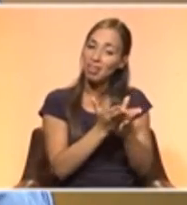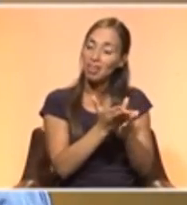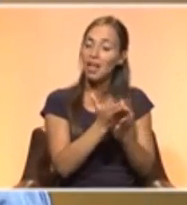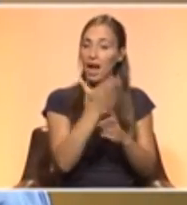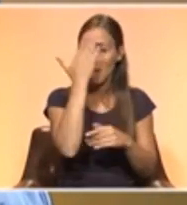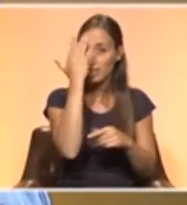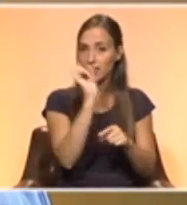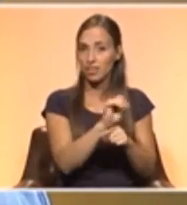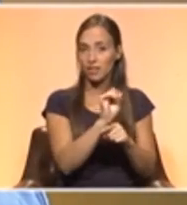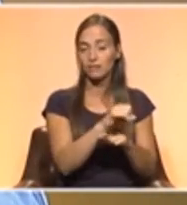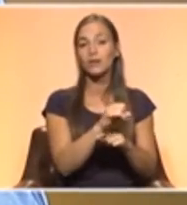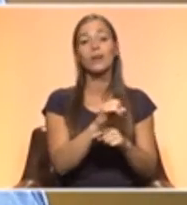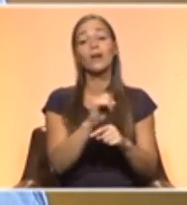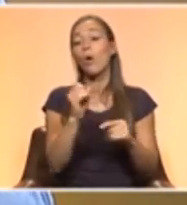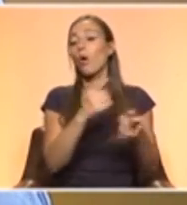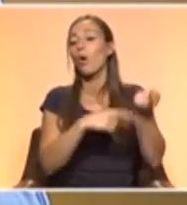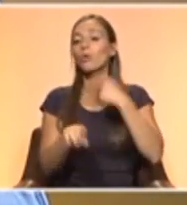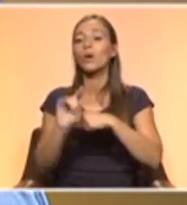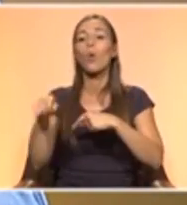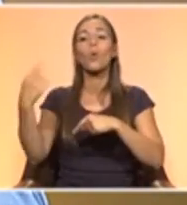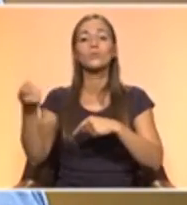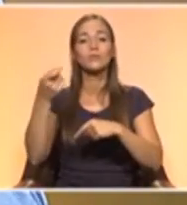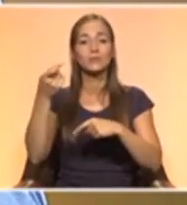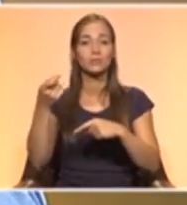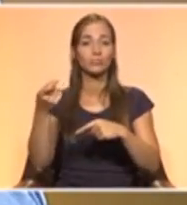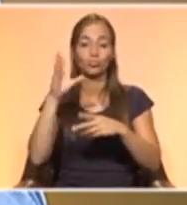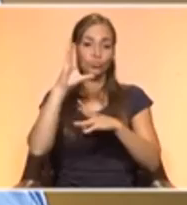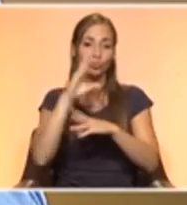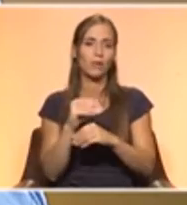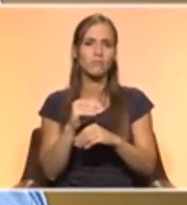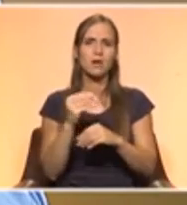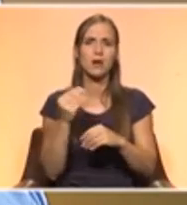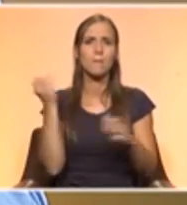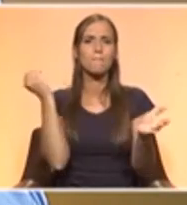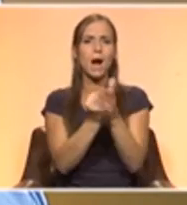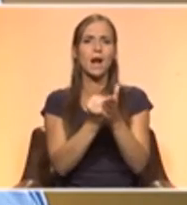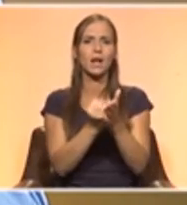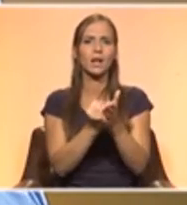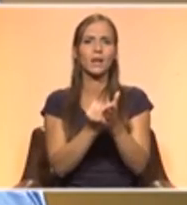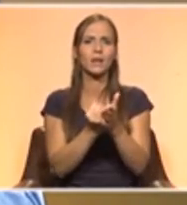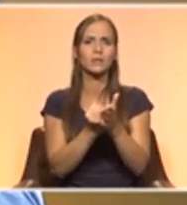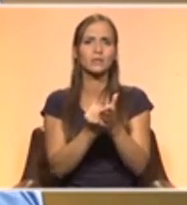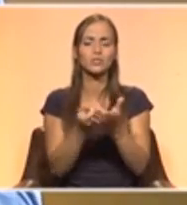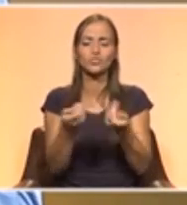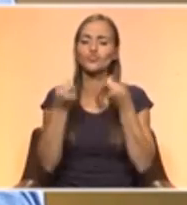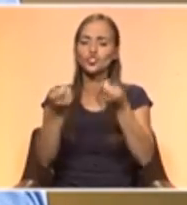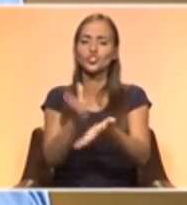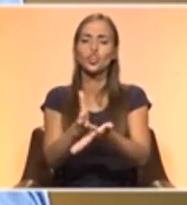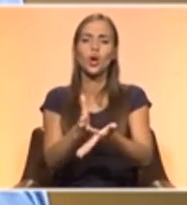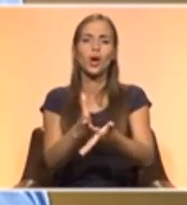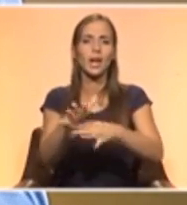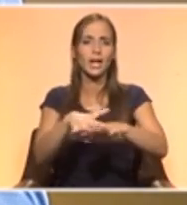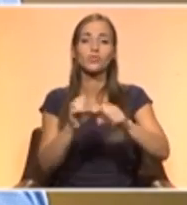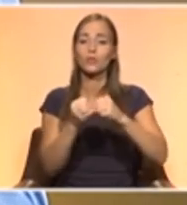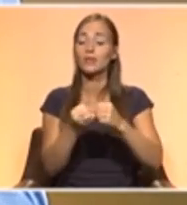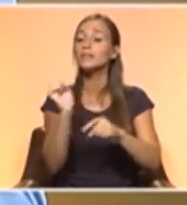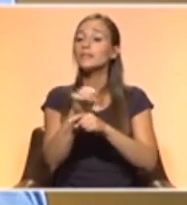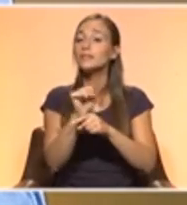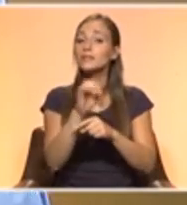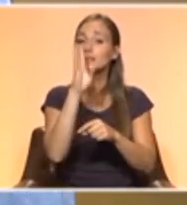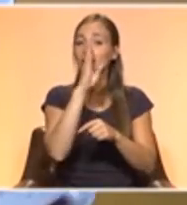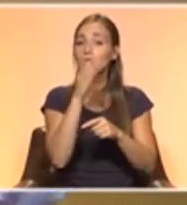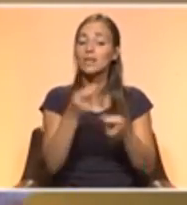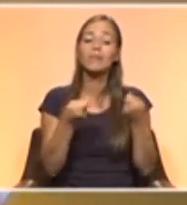ao Contrário de outras que não sabemos que é importante estar será temos marcas a investir só nas redes sociais sim mas se não investirem no Website não vão